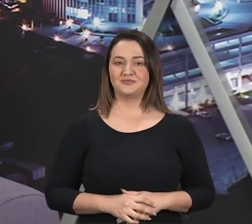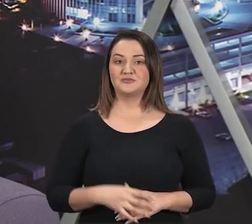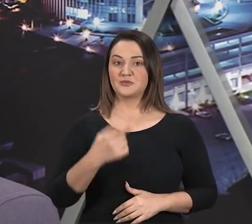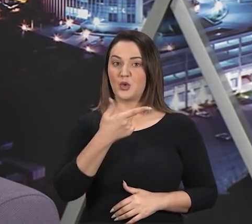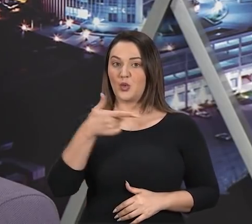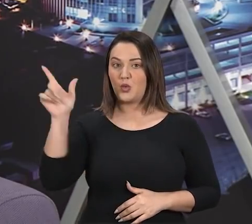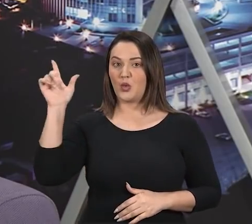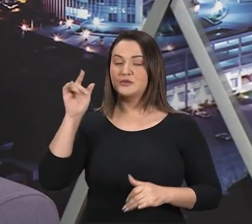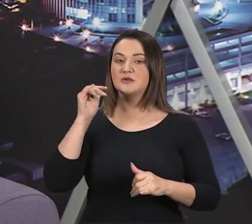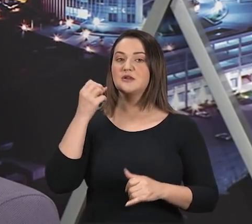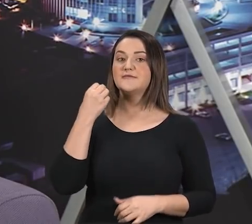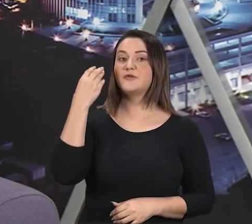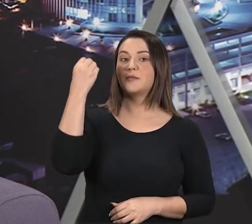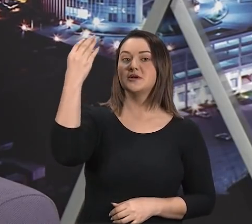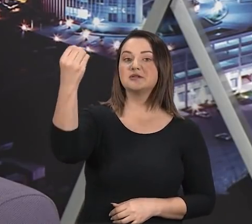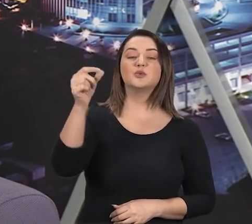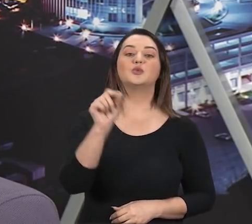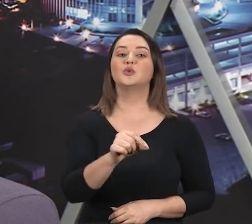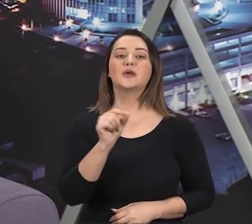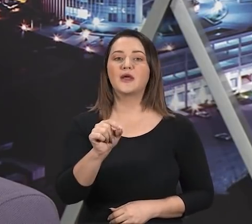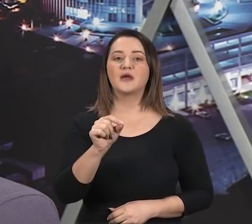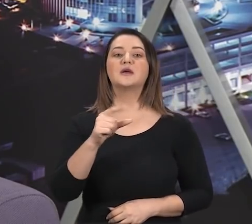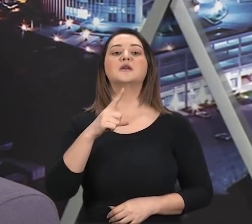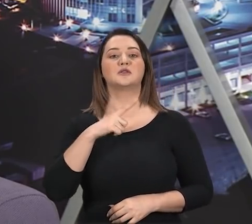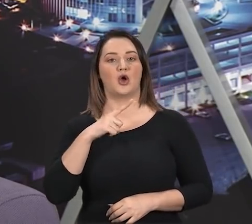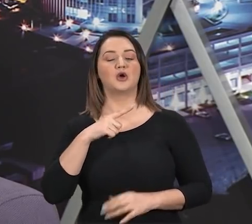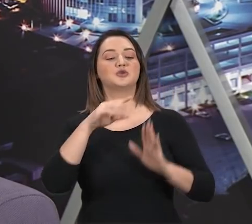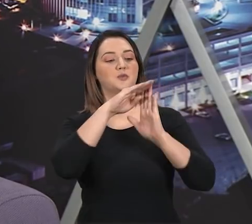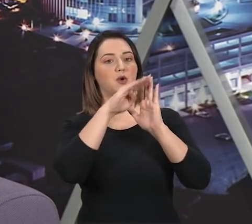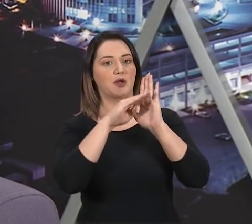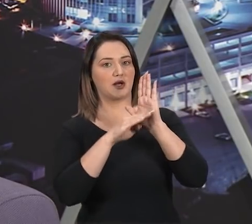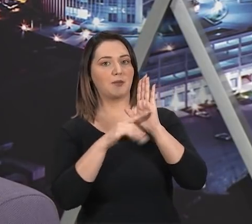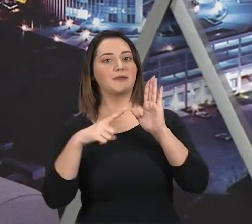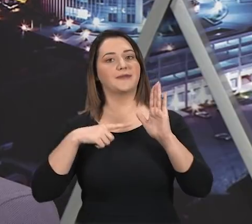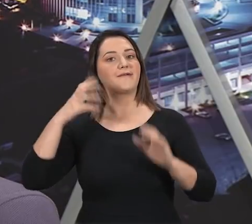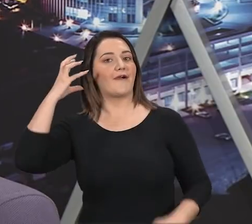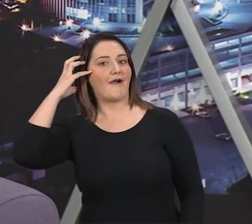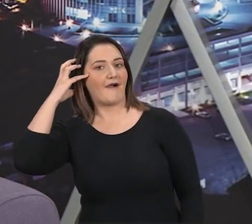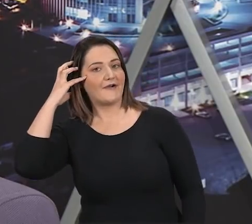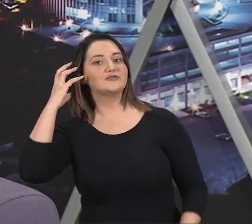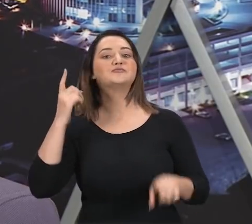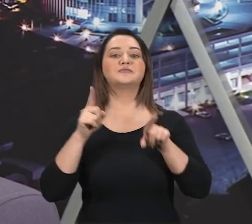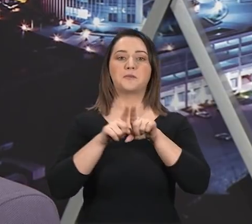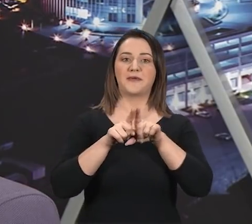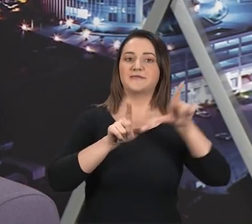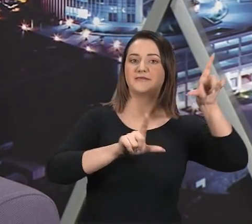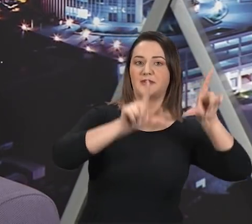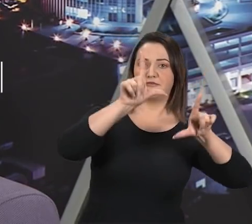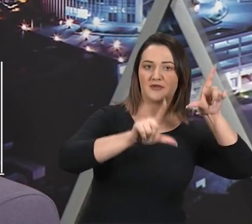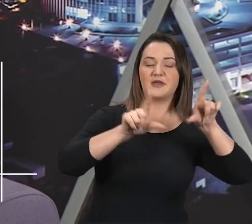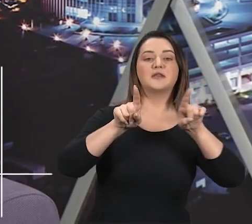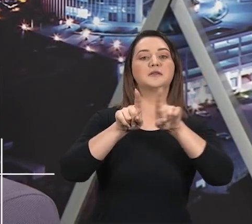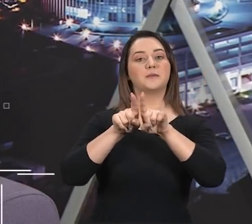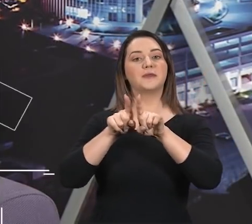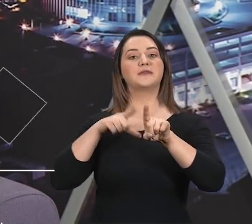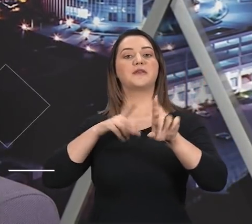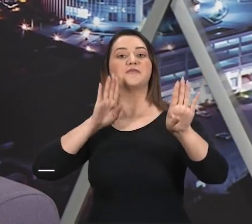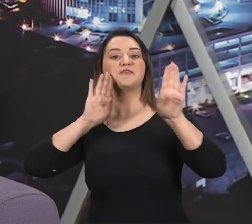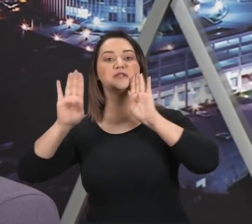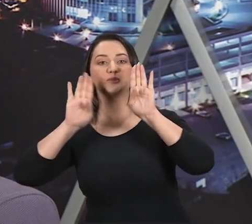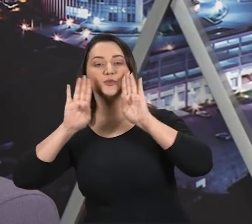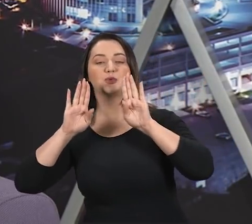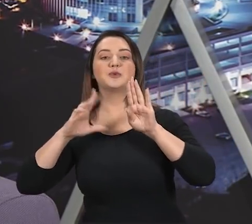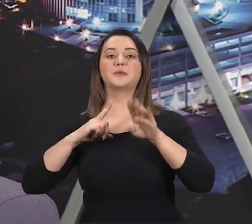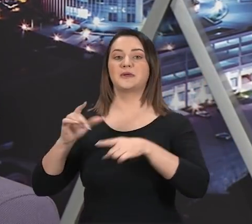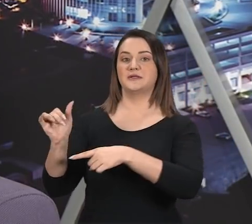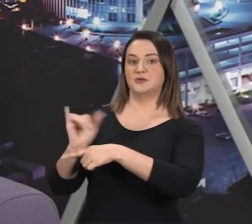grandemente. Uma outra informação, nosso programa, além do rádio e da TV, está nas redes sociais, no YouTube, no